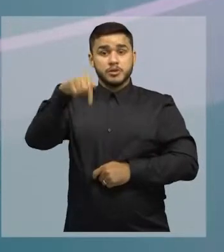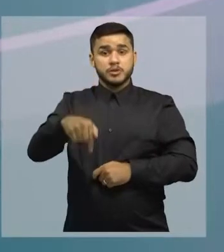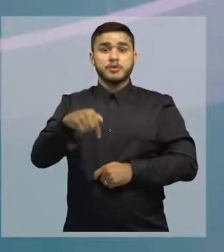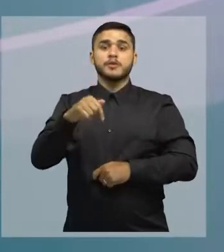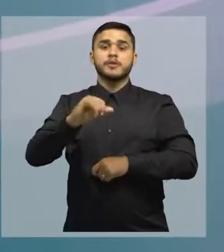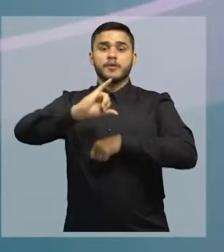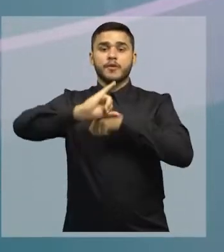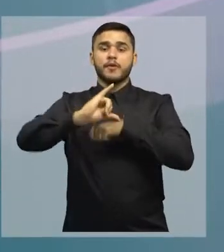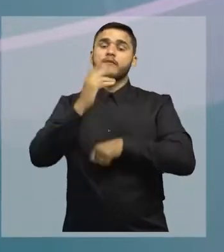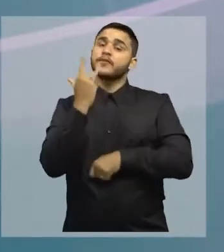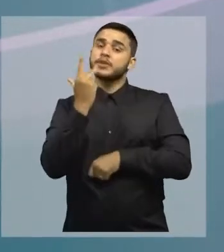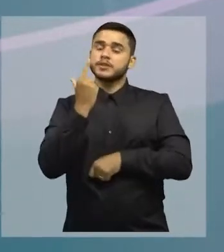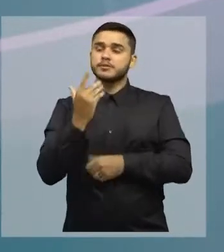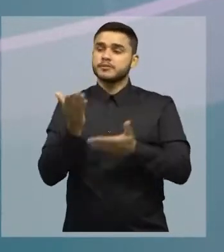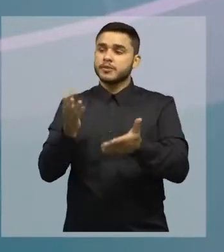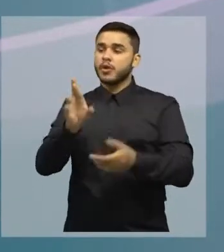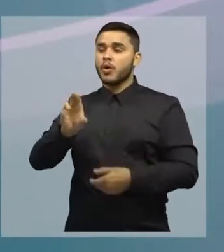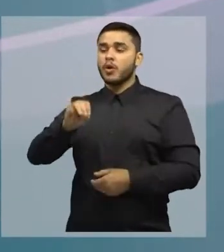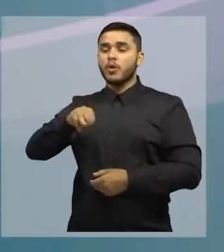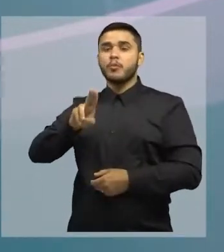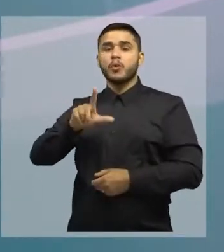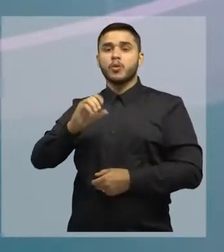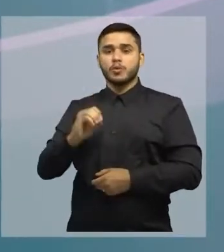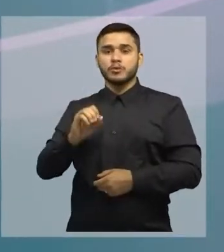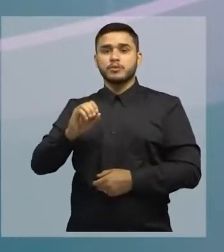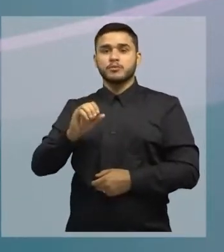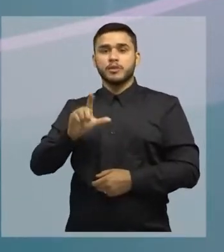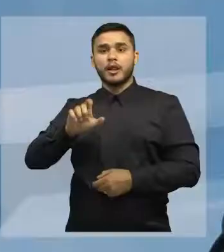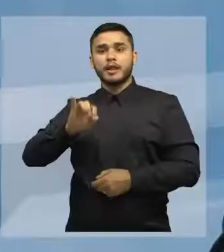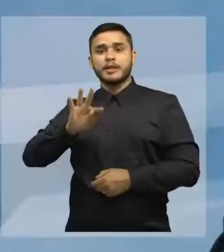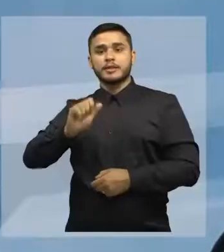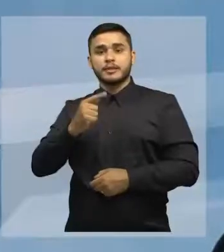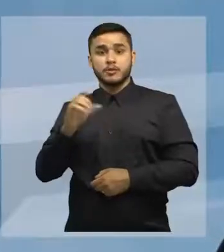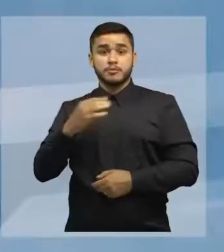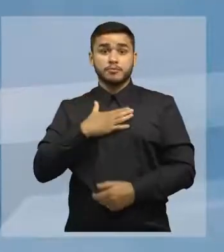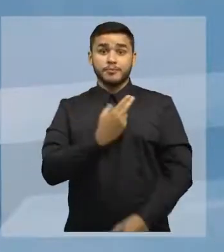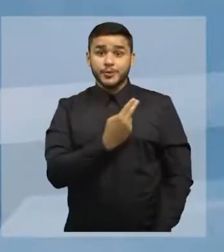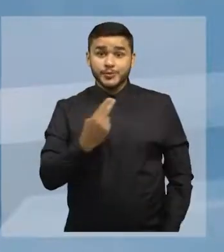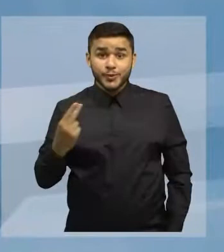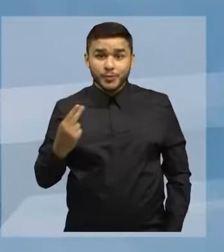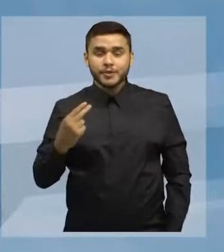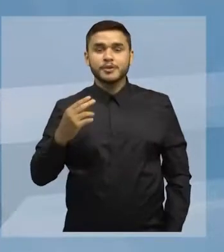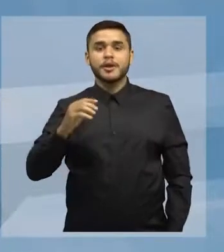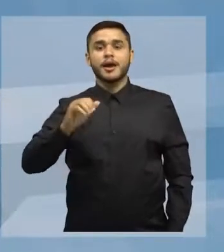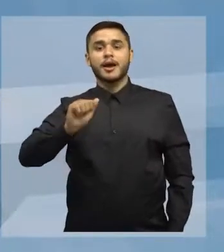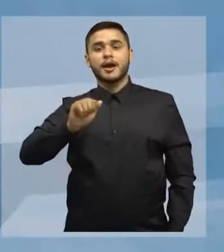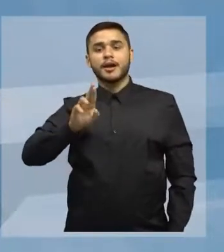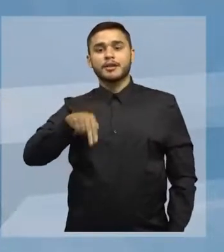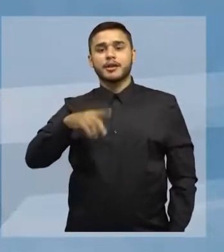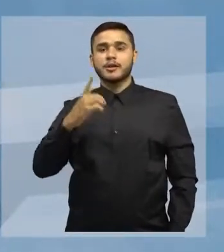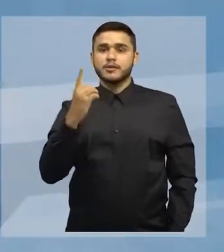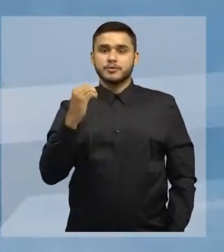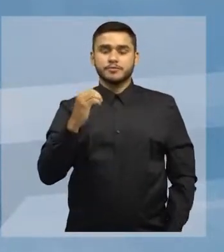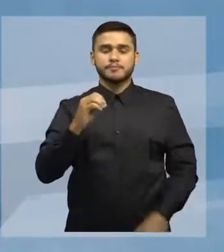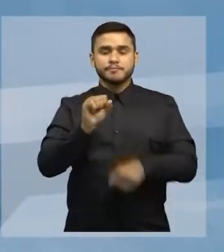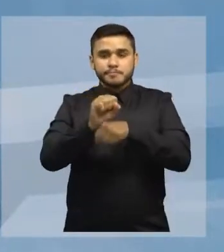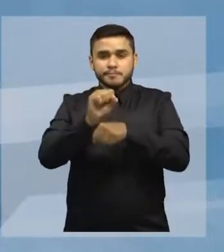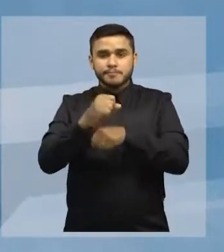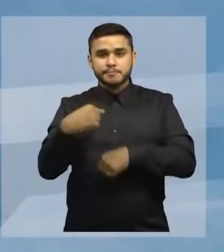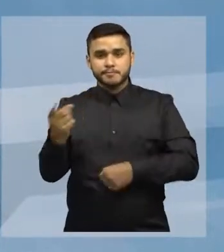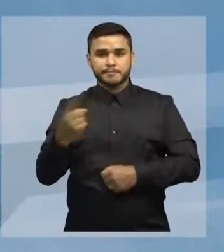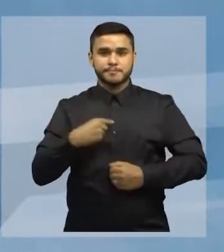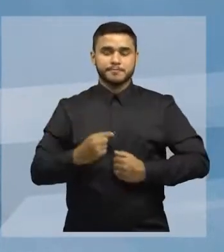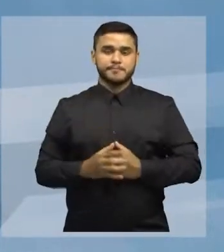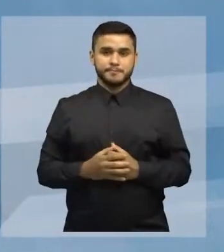cidade de Fortaleza, o professor Rômulo Leitão. Eu sou Arnaldo Santos, peço a você, assinante, apenas um minuto para um rápido